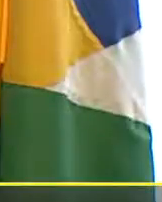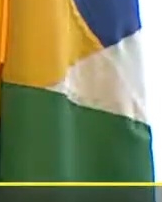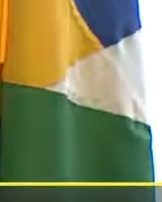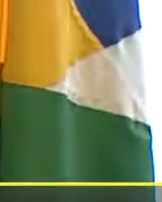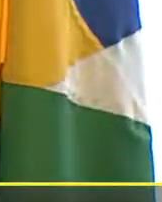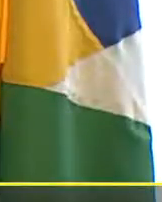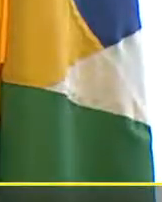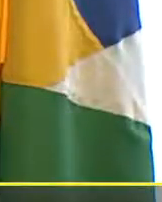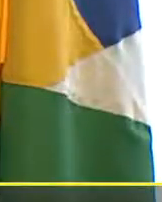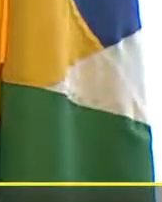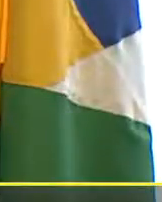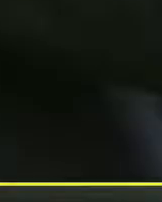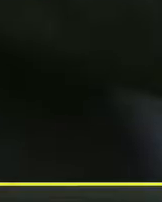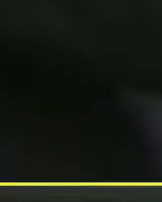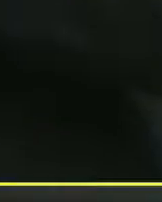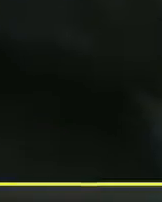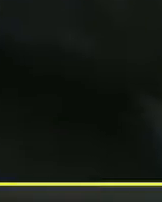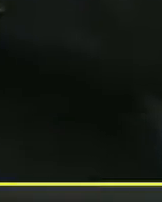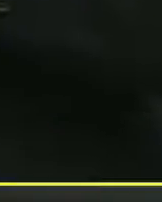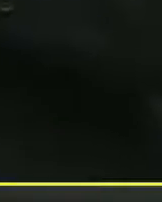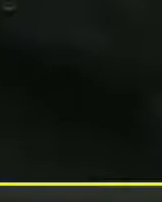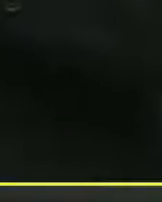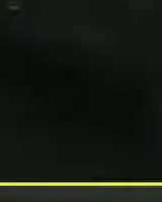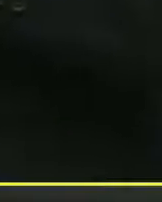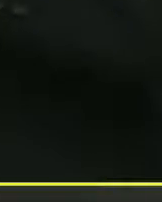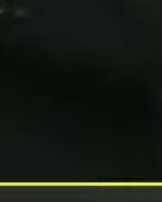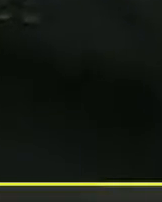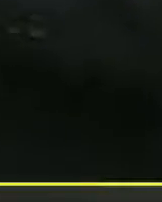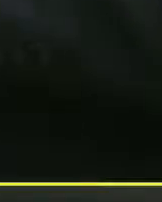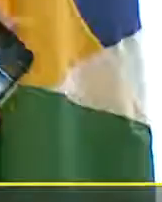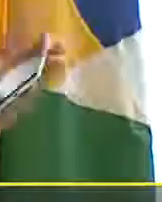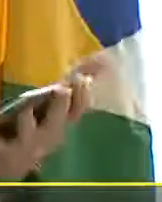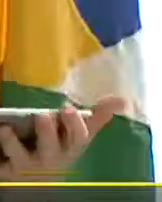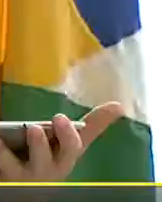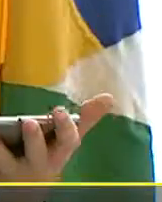e Pronto assinado